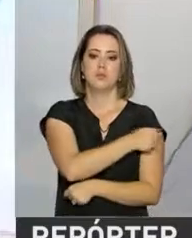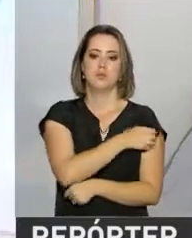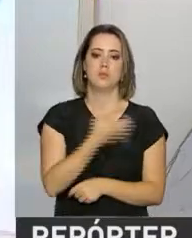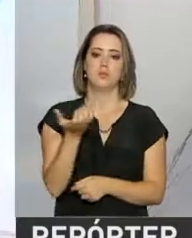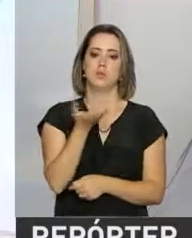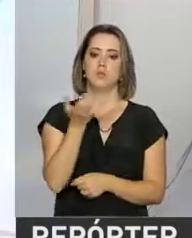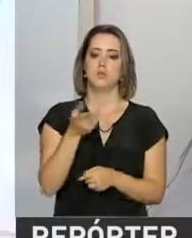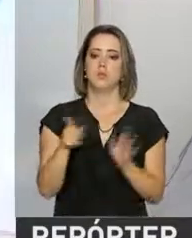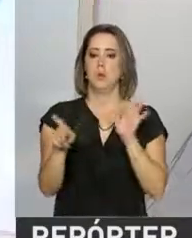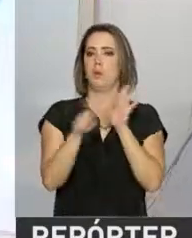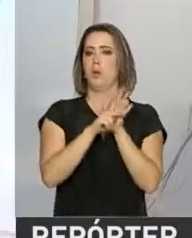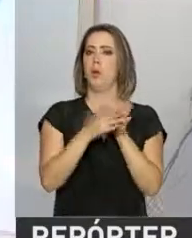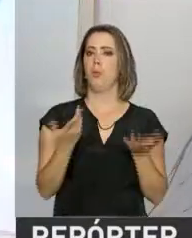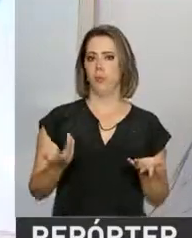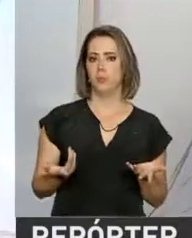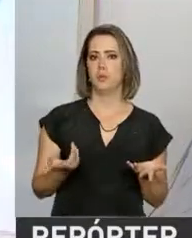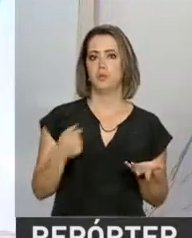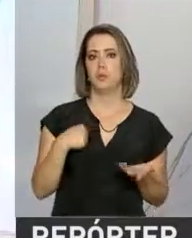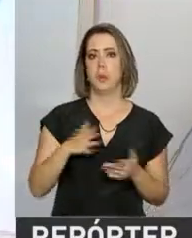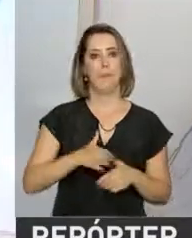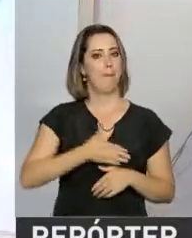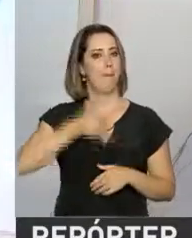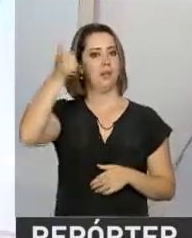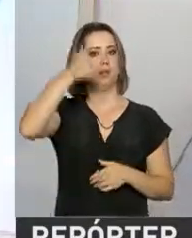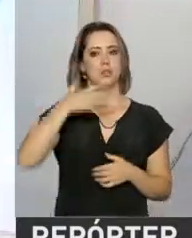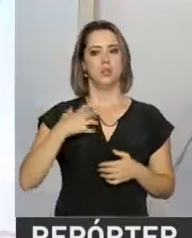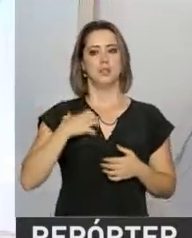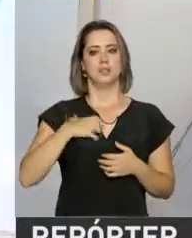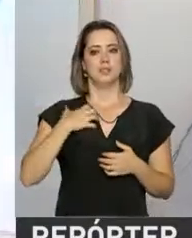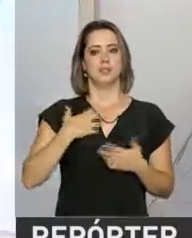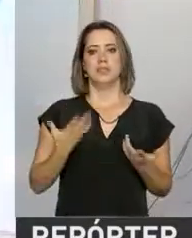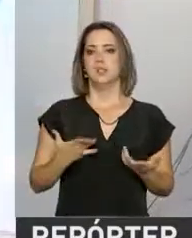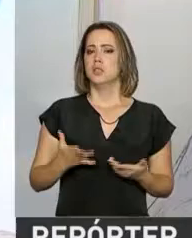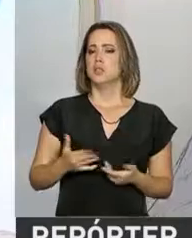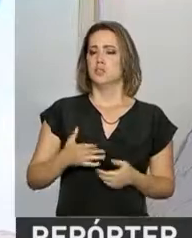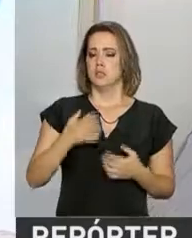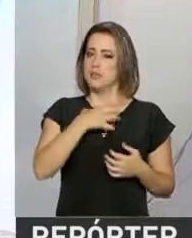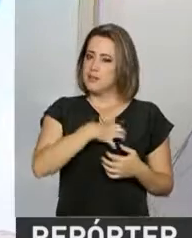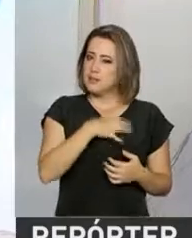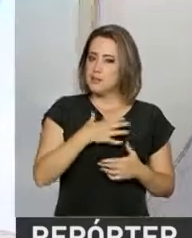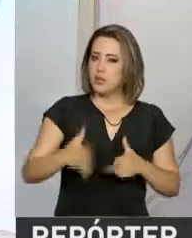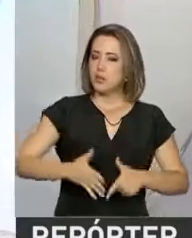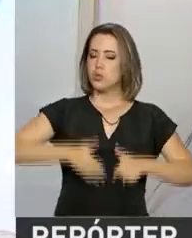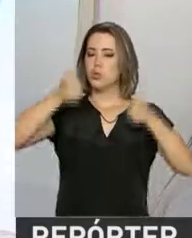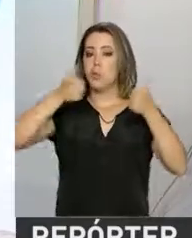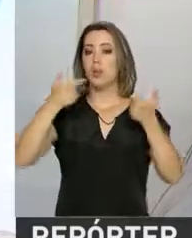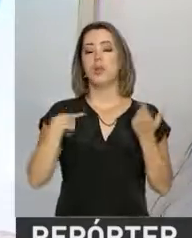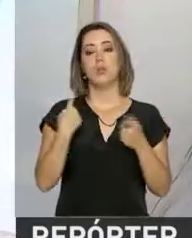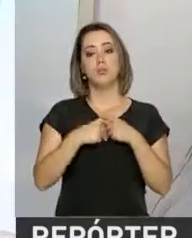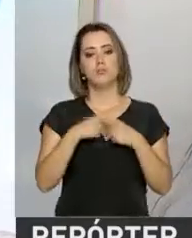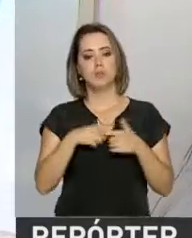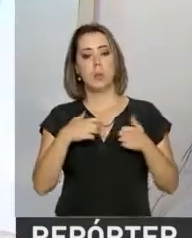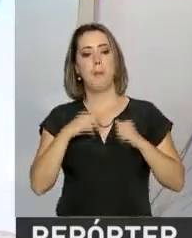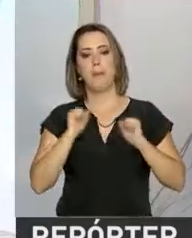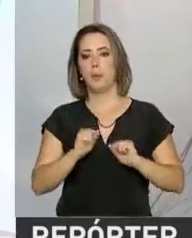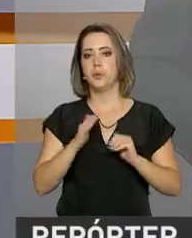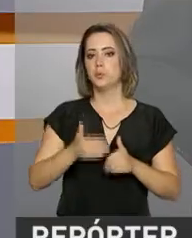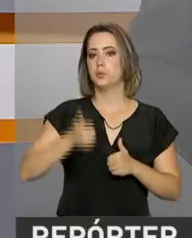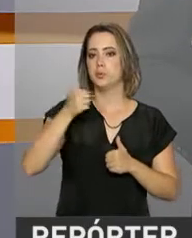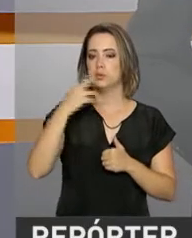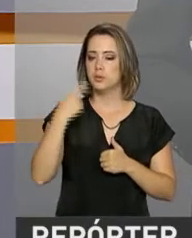ele deseja para si mesmo, né? Melhora muito a autoestima. O aluno ele se sente valorizado quando ele percebe que ele tem condições de ter um bom